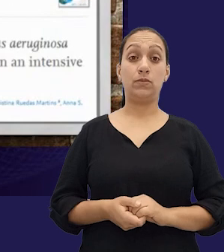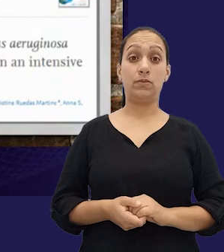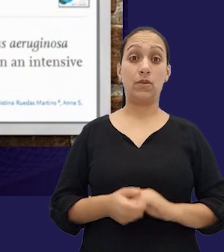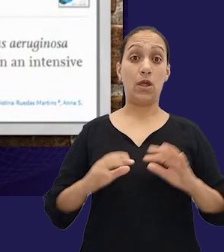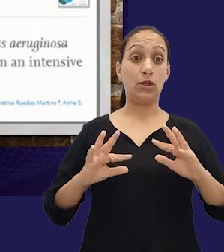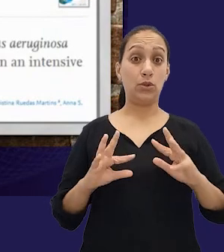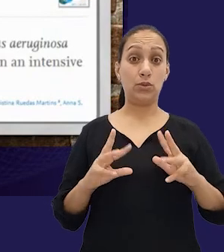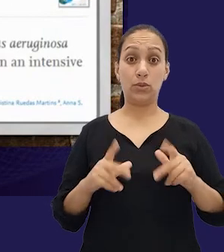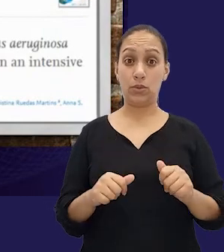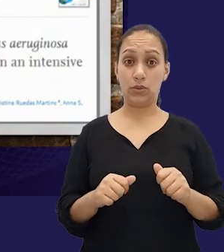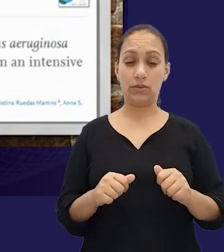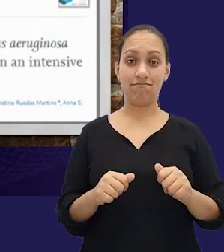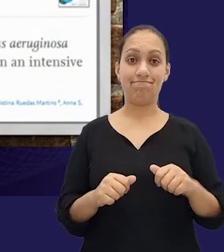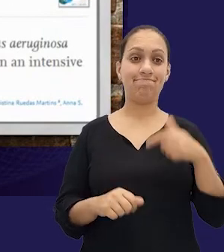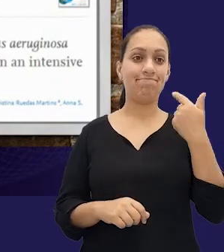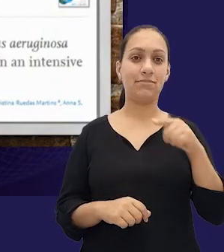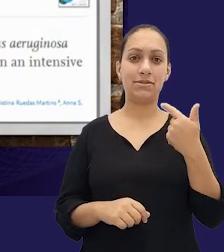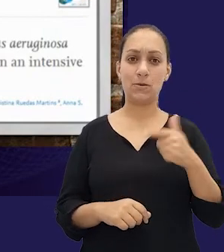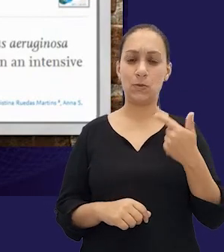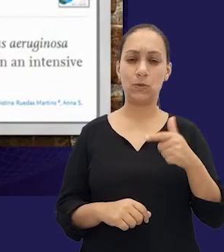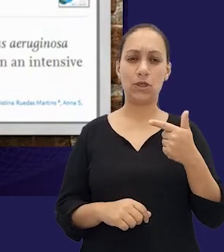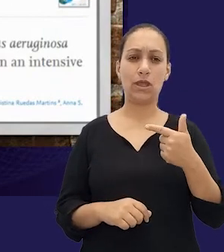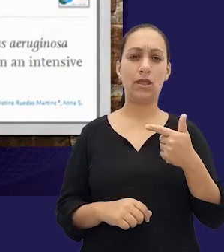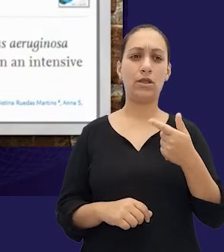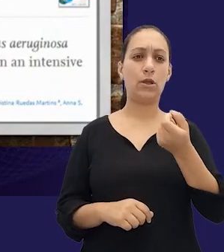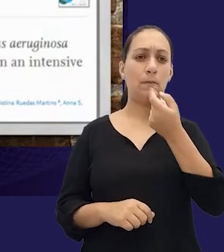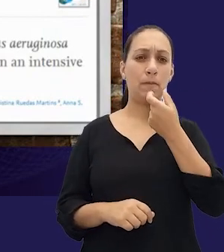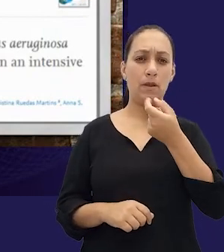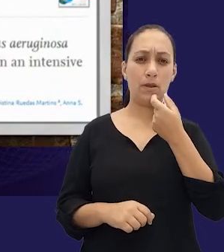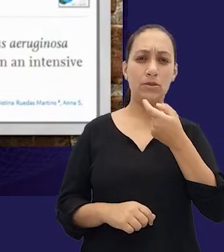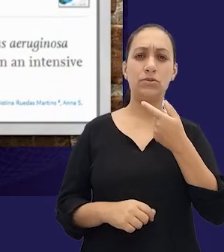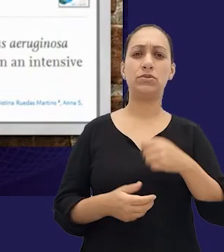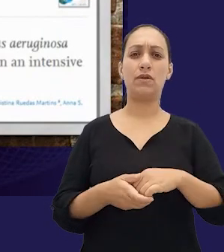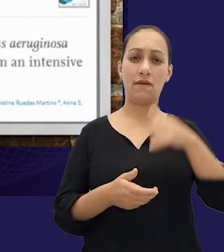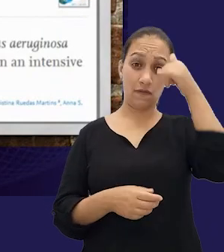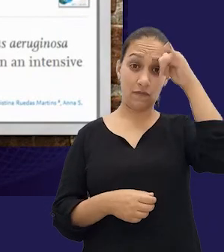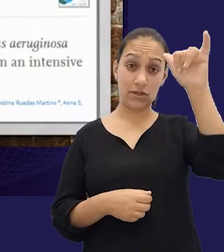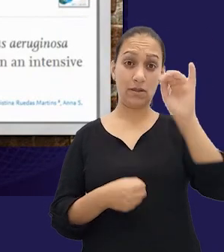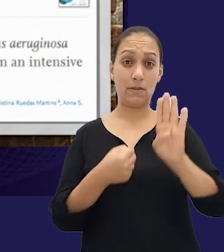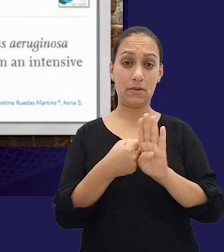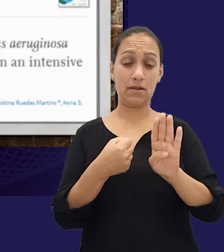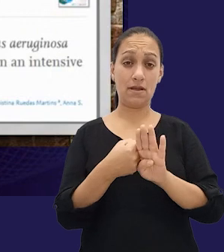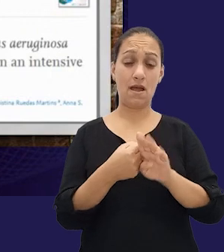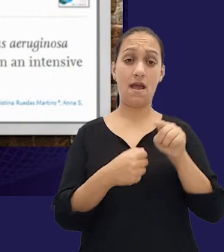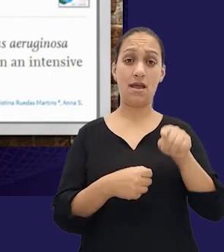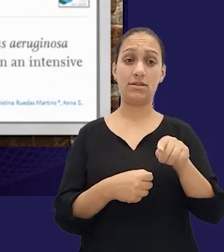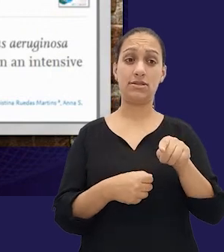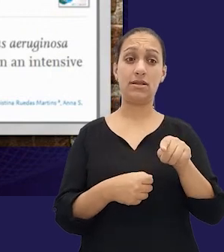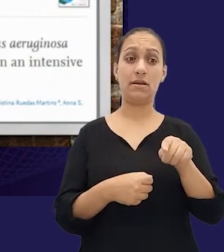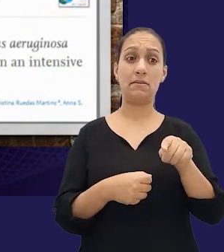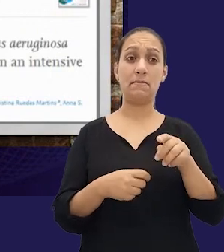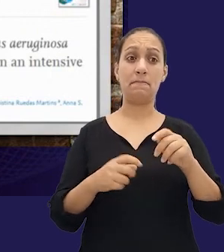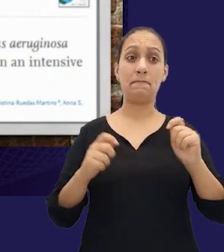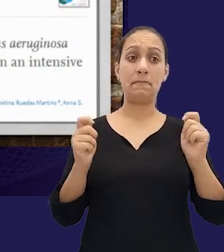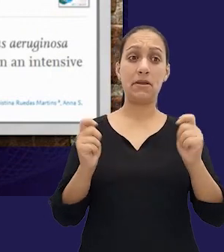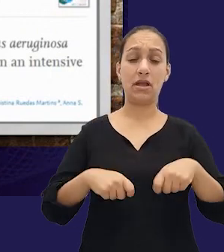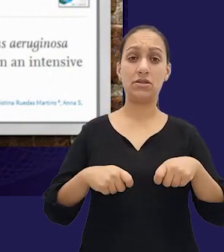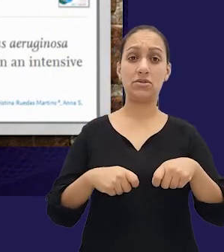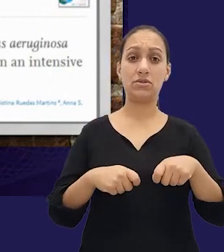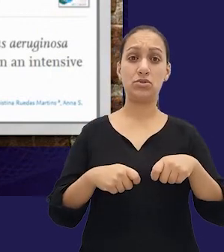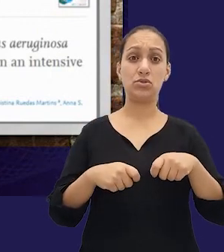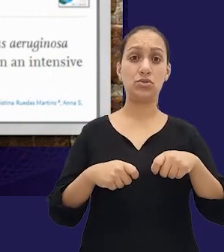tudo, não existe nenhuma droga, nenhum antimicrobiano para o qual essa bactéria seja possível de ser